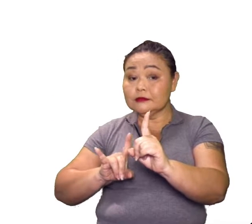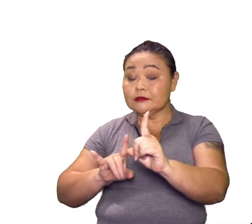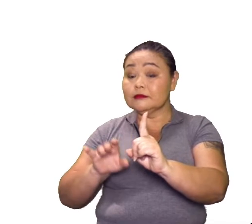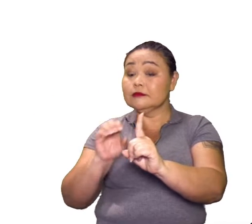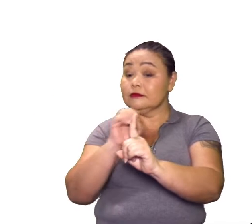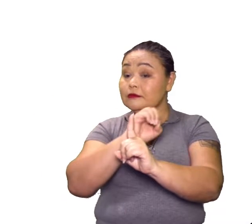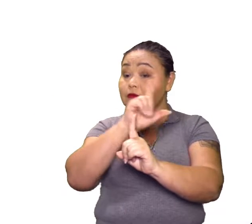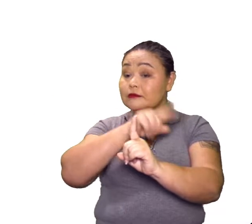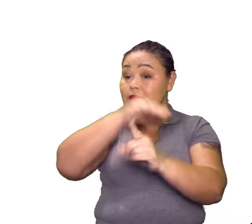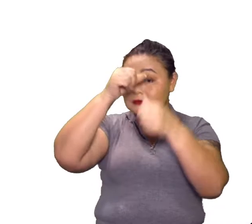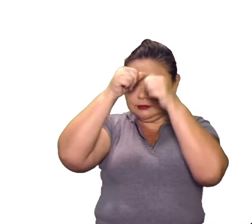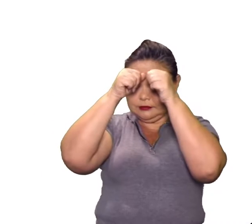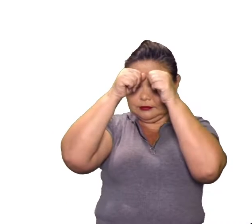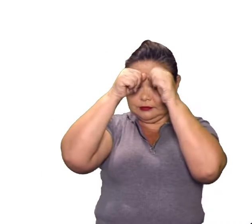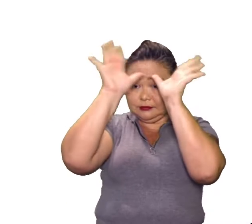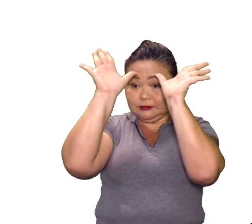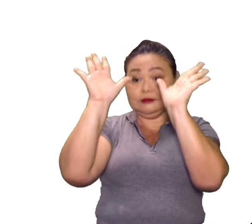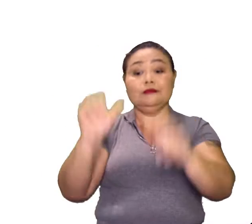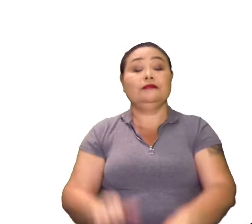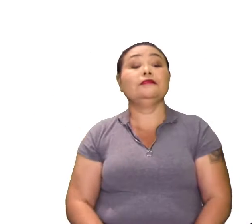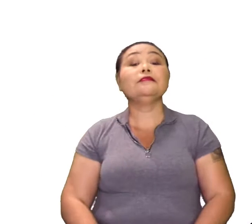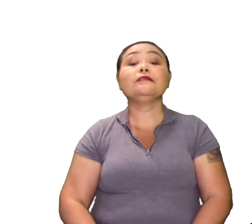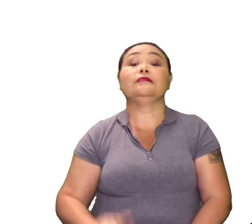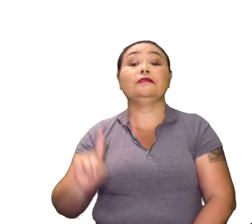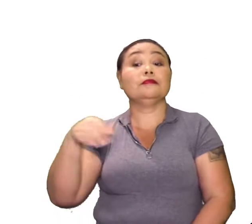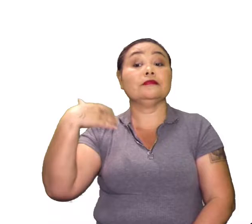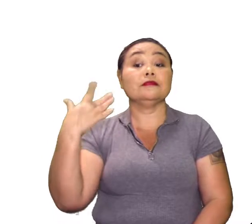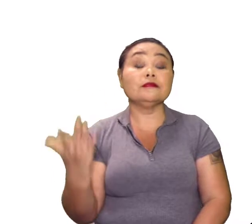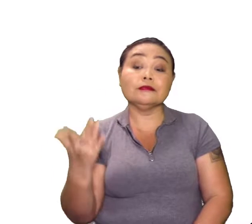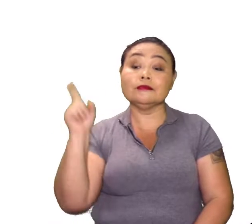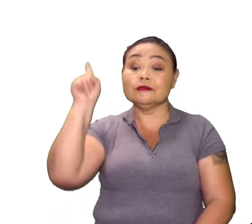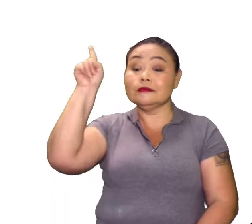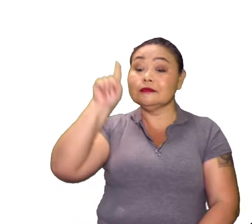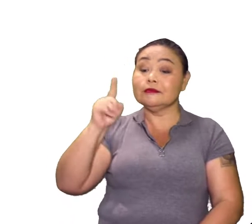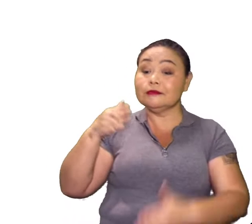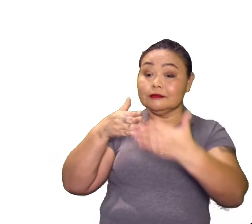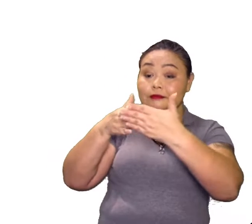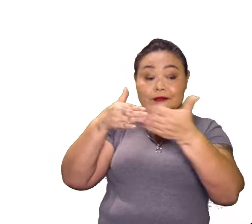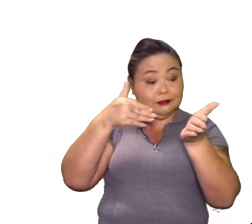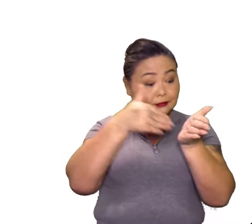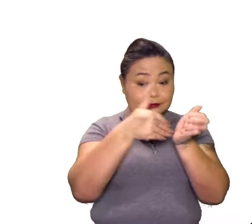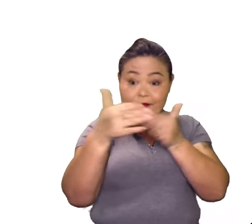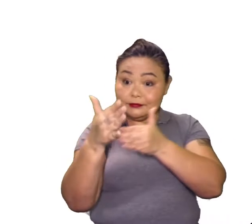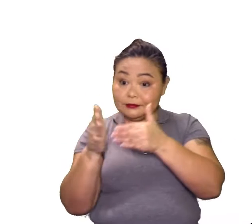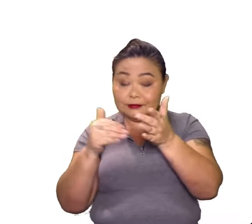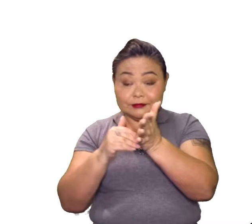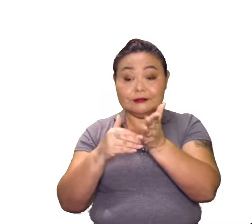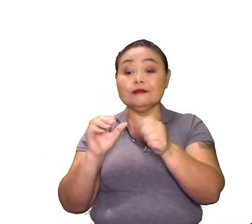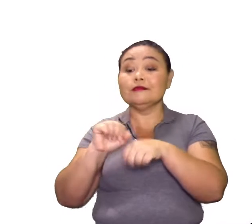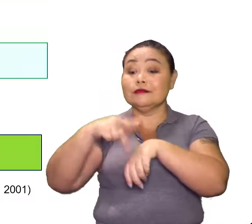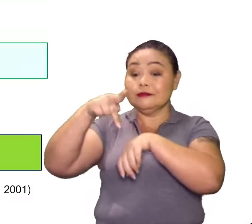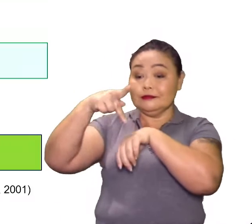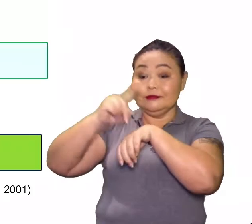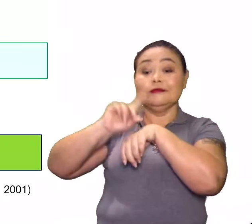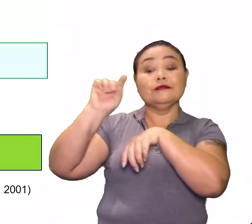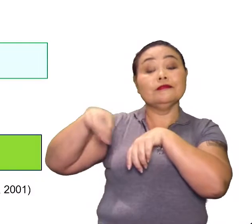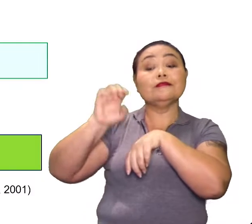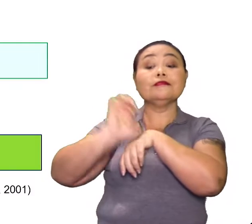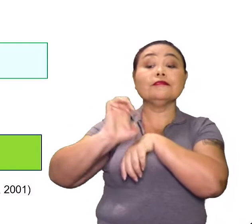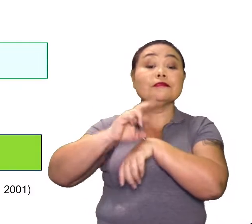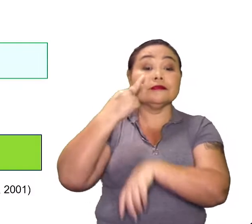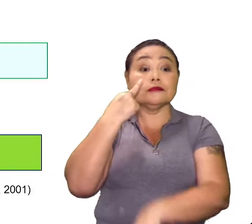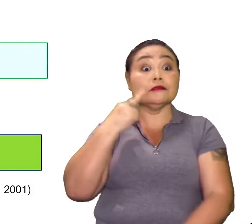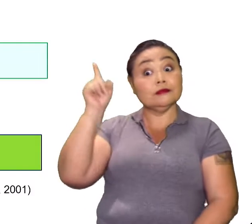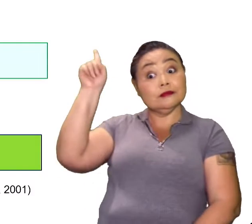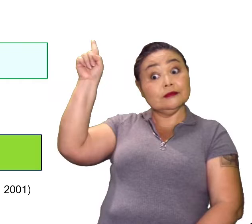e ao oeste com o estado do Acre. Então esses são os limites fronteiriços do estado de Rondônia.